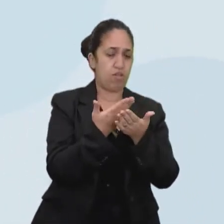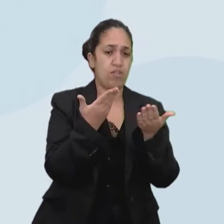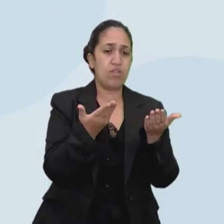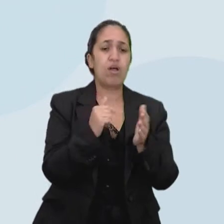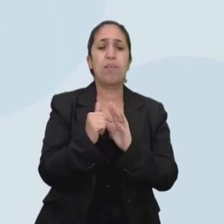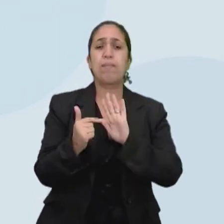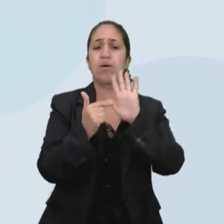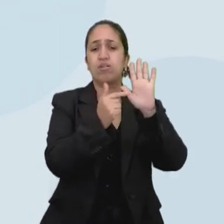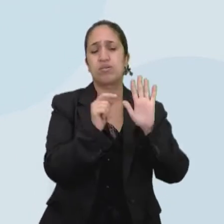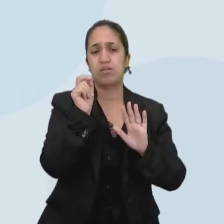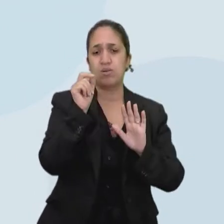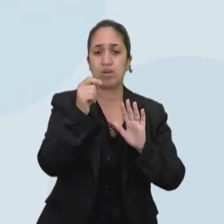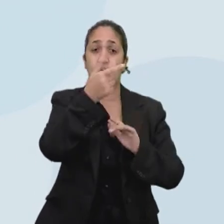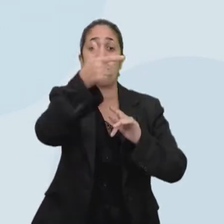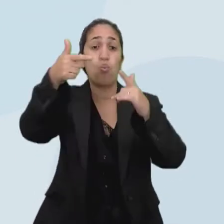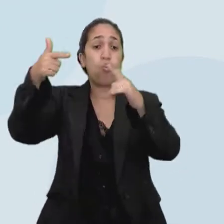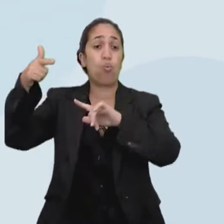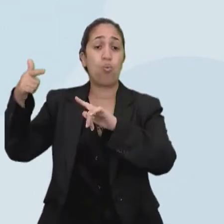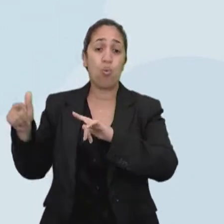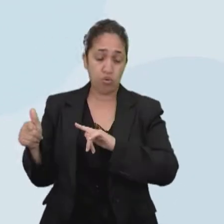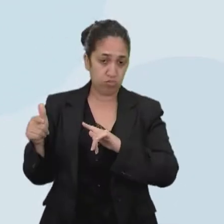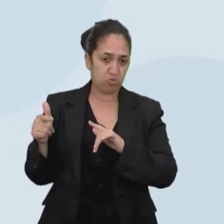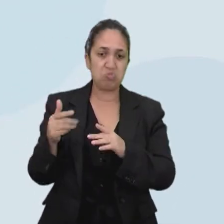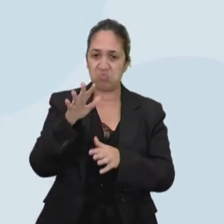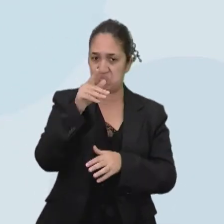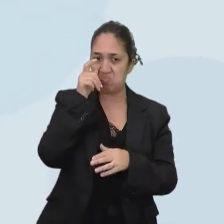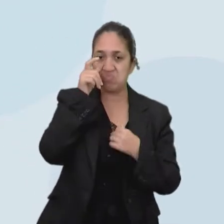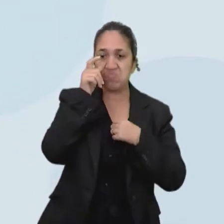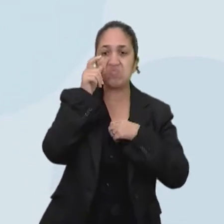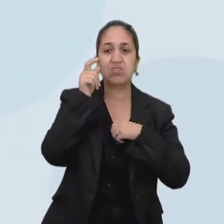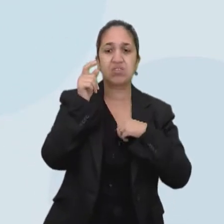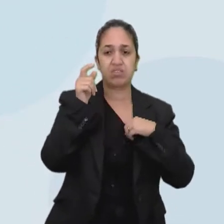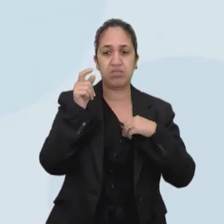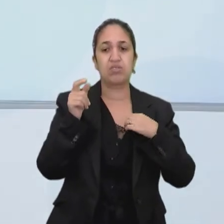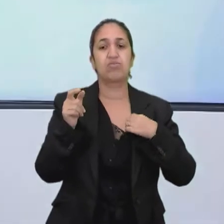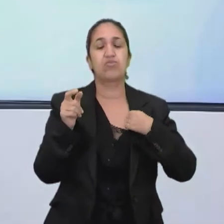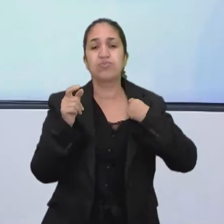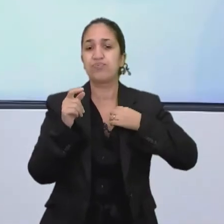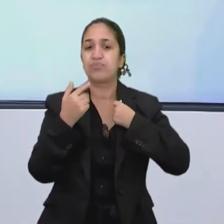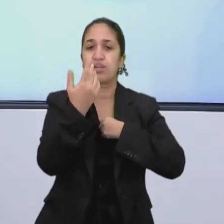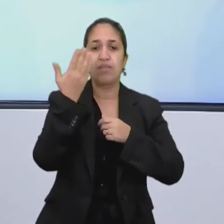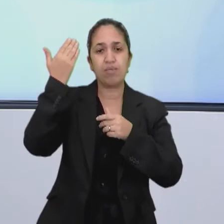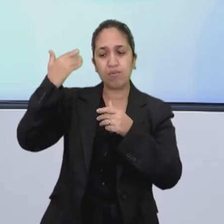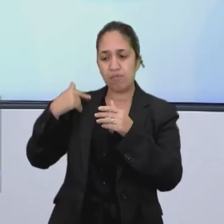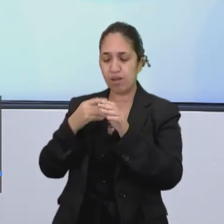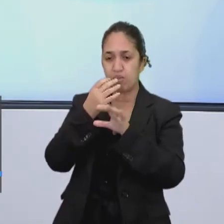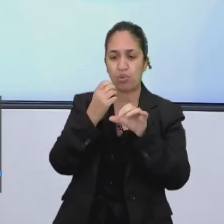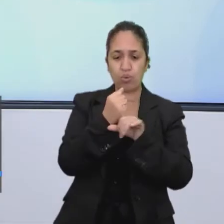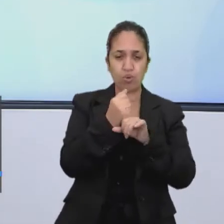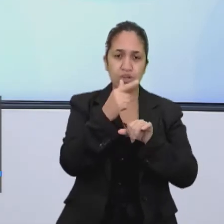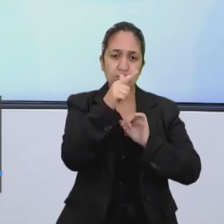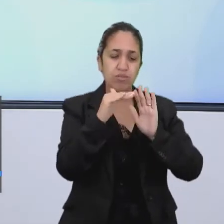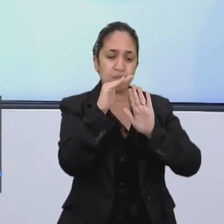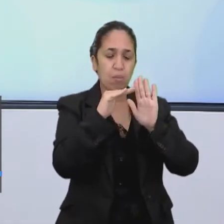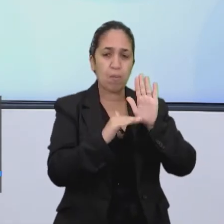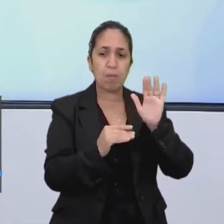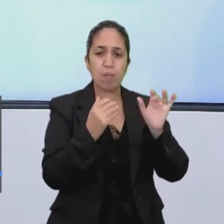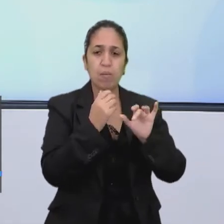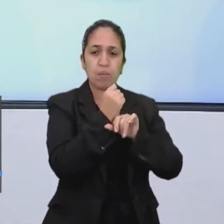a tendência dos outros. Veja que interessante, né? Então você vai pegar a amostra lá, o resultado daquela amostra indica